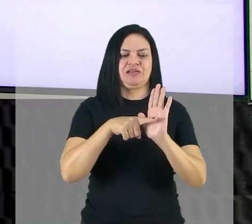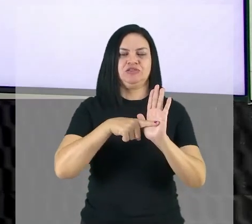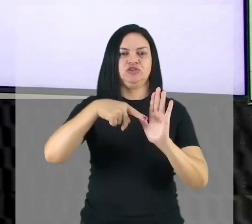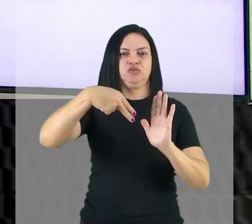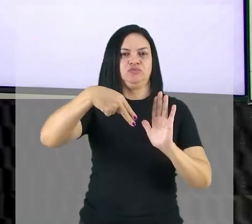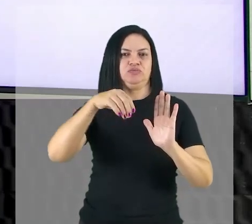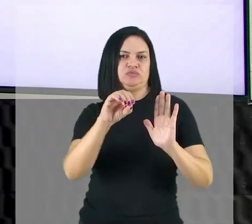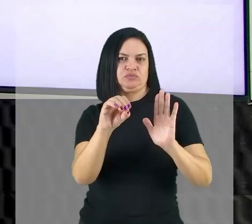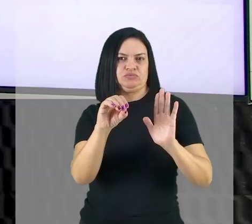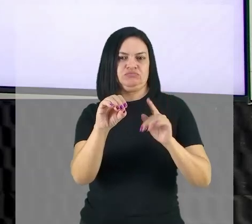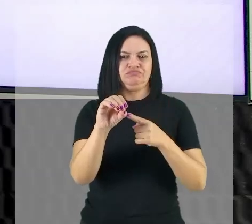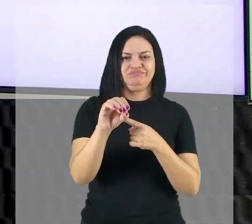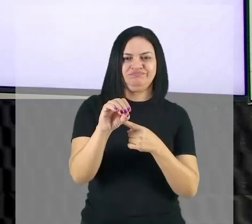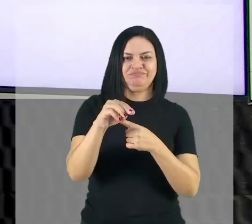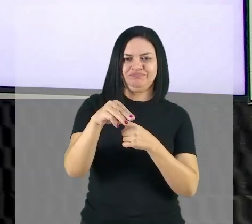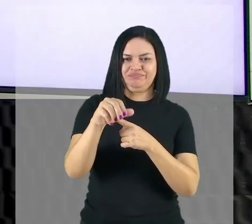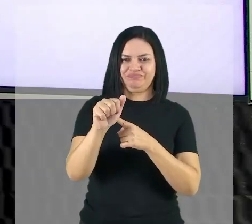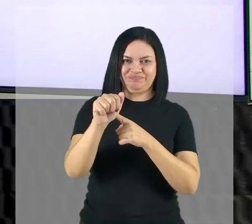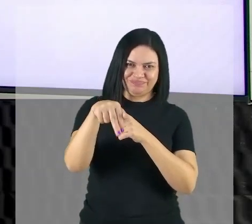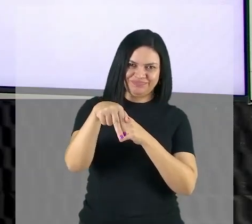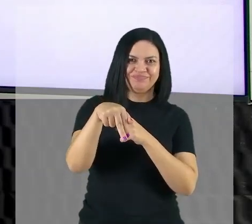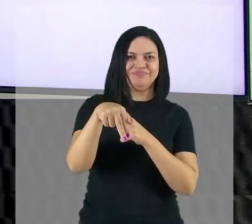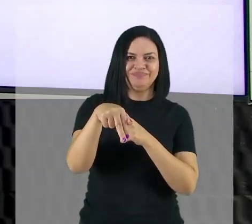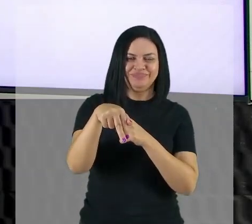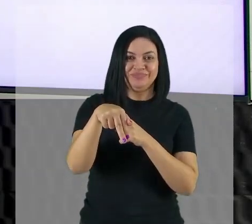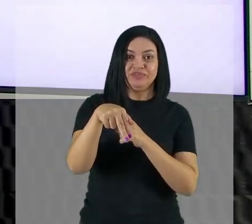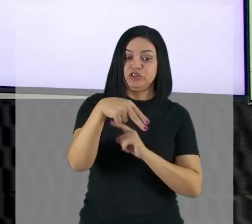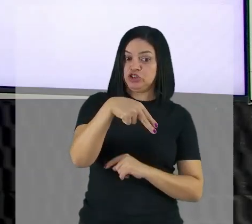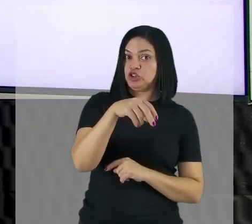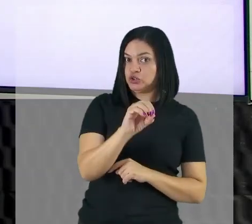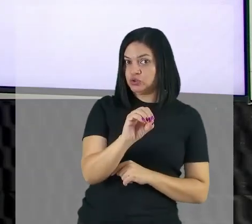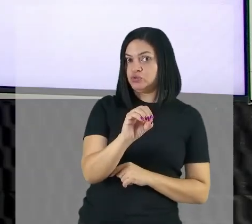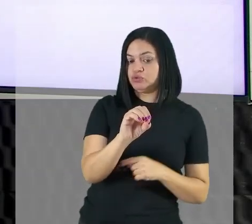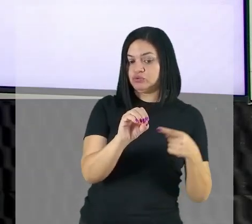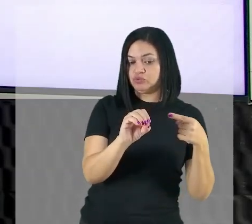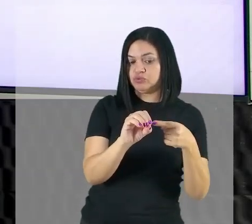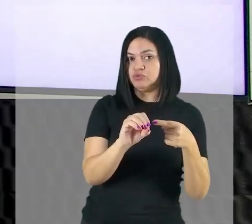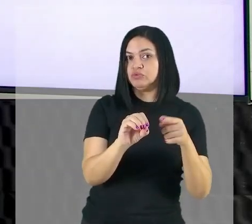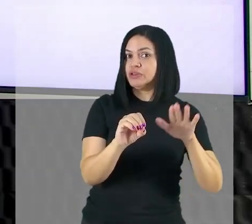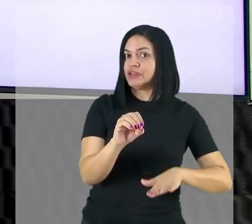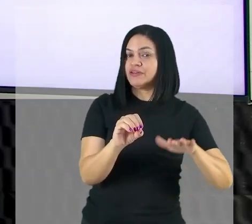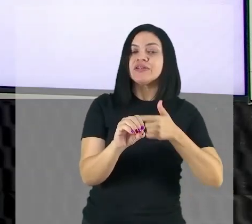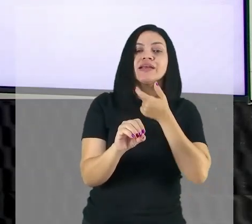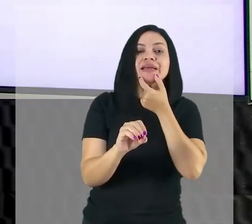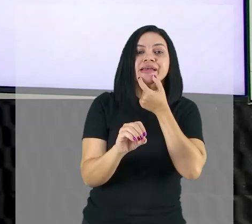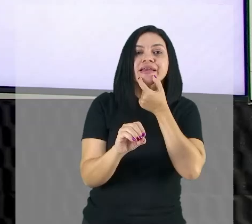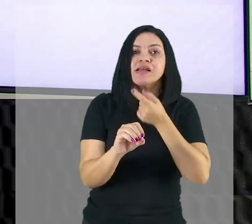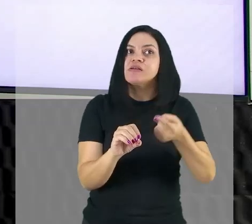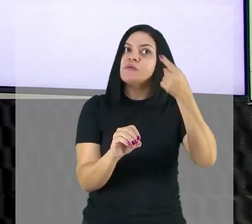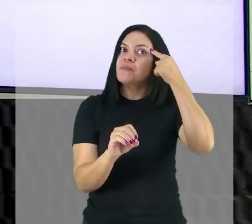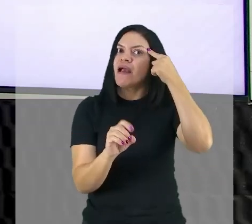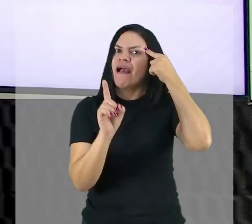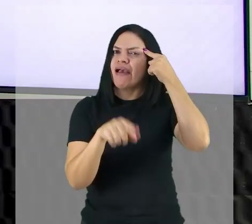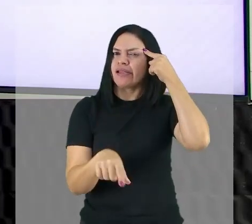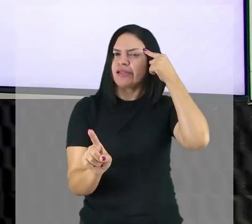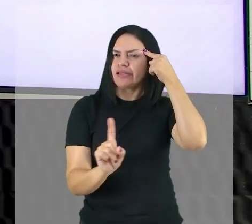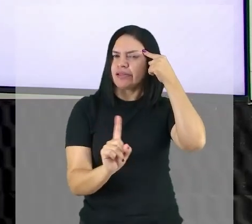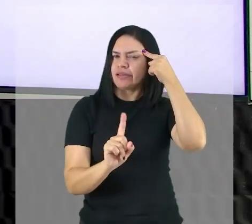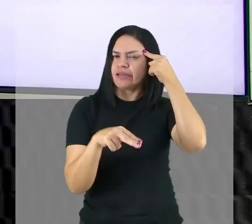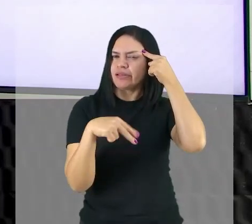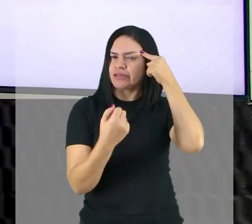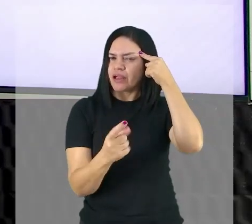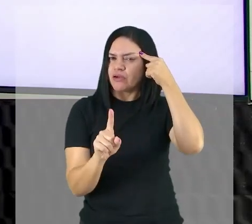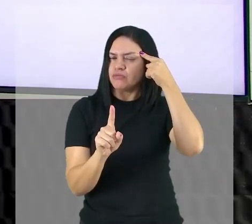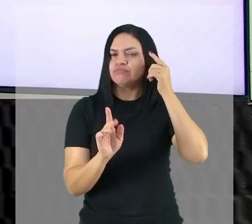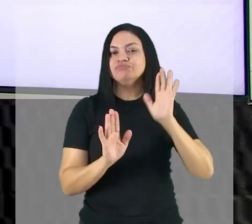negativo. No man. Esse no, muitas vezes em inglês a gente pensa como não. Mas